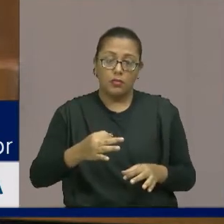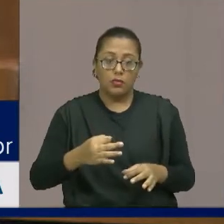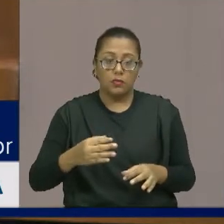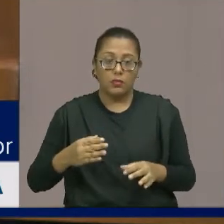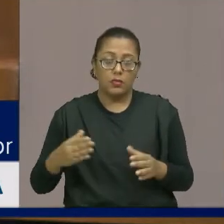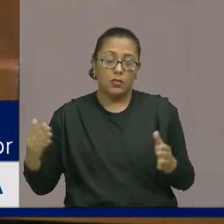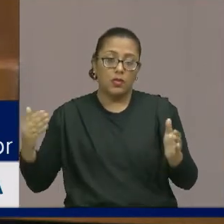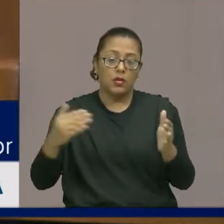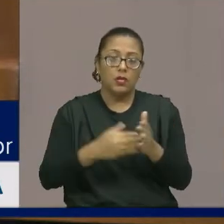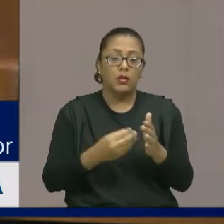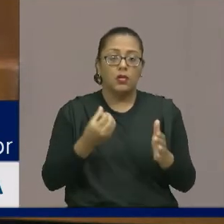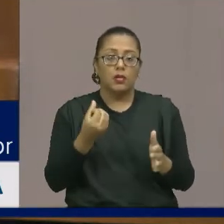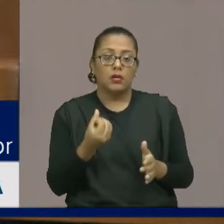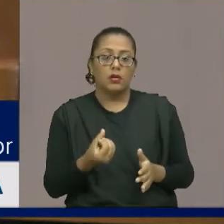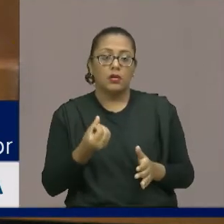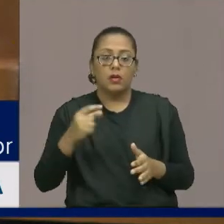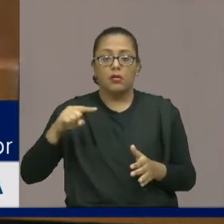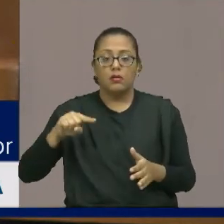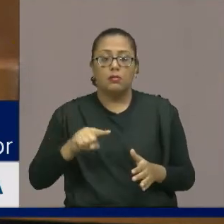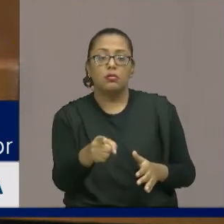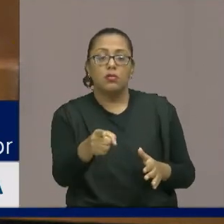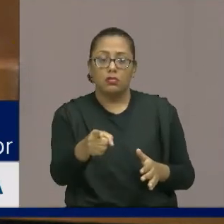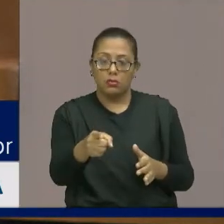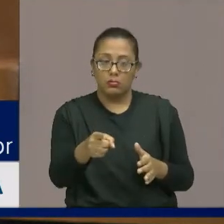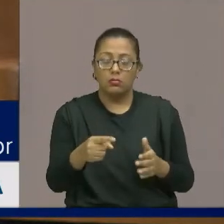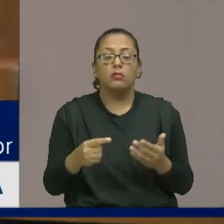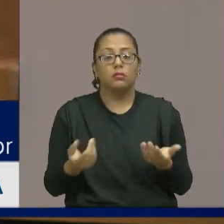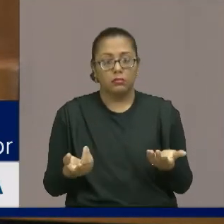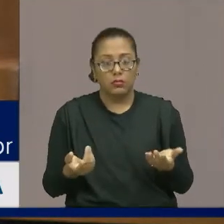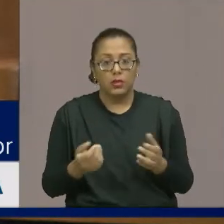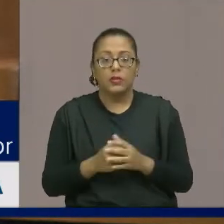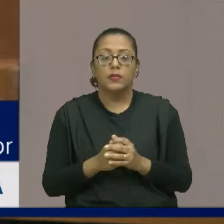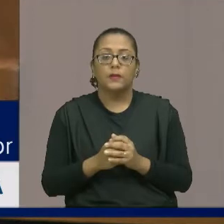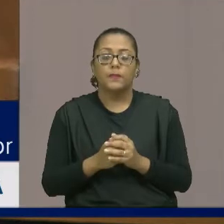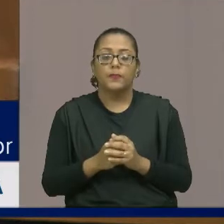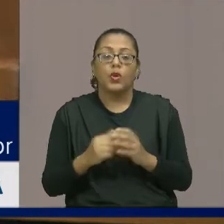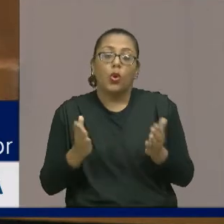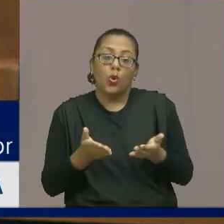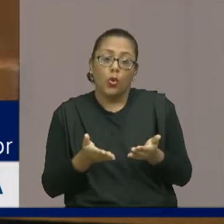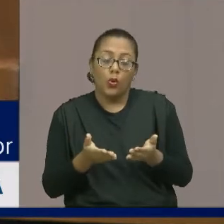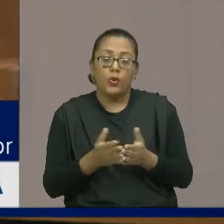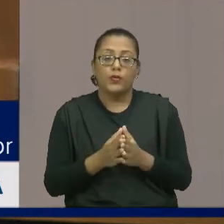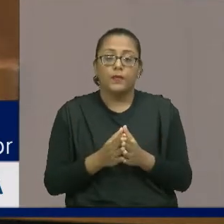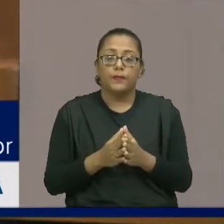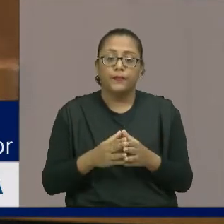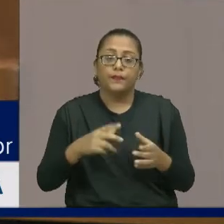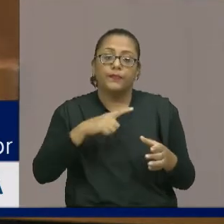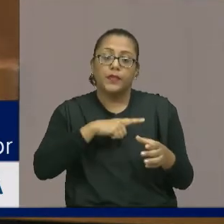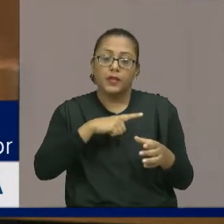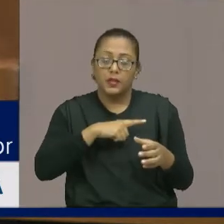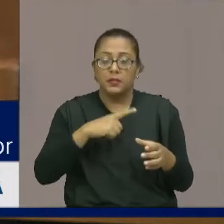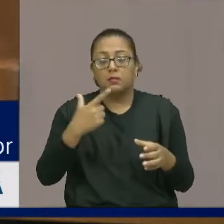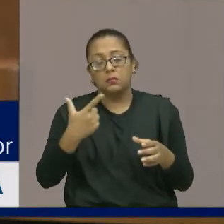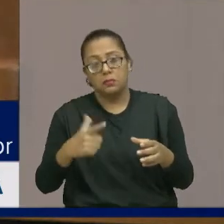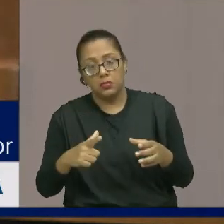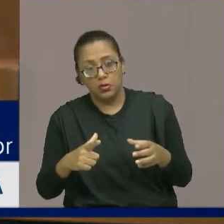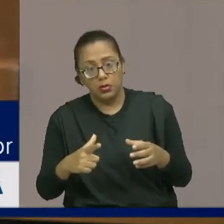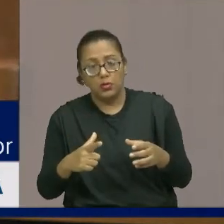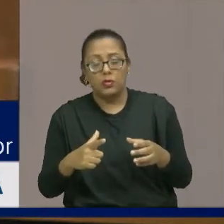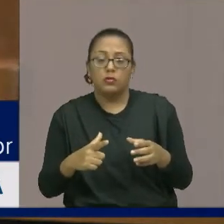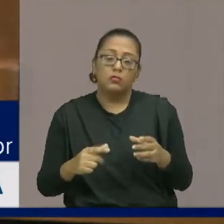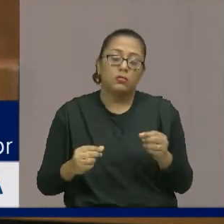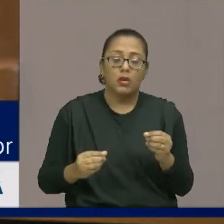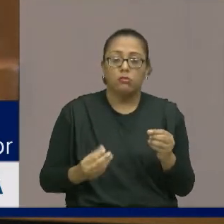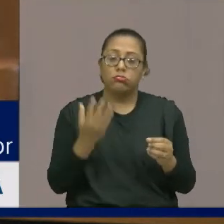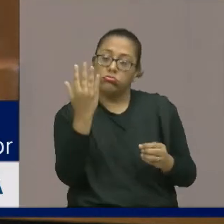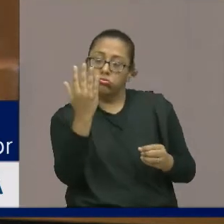né? Então, é uma das modificações que nós fizemos. Ele pode ter, sim, direito de imagens, outros ganhos, mas da